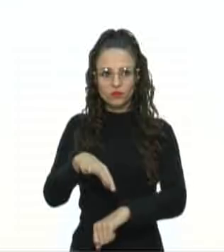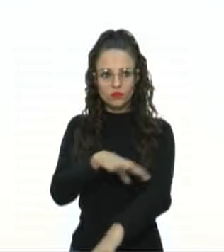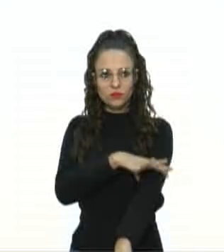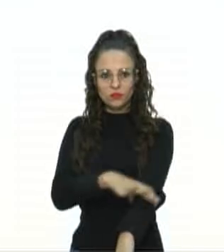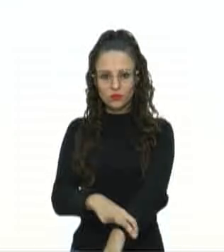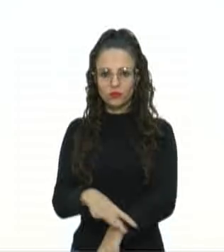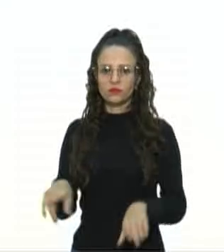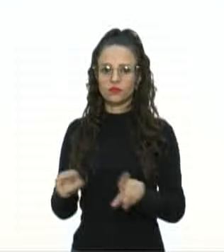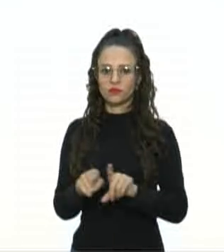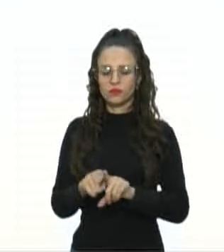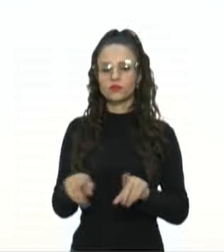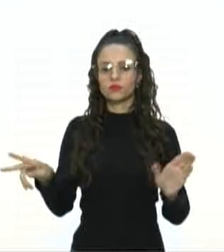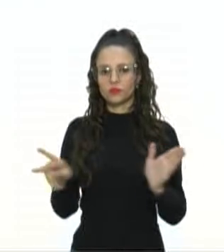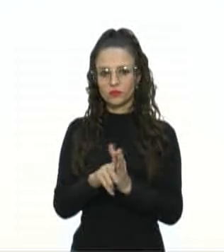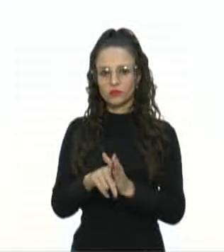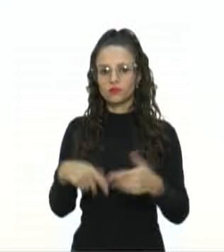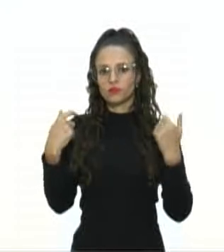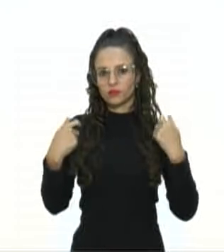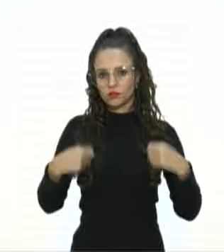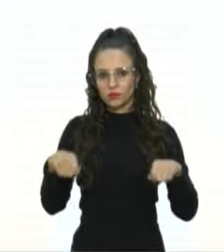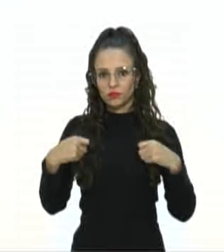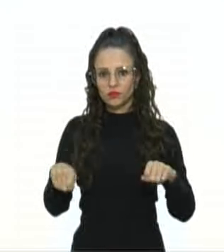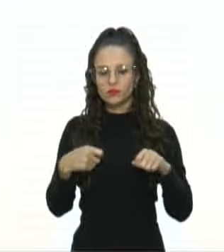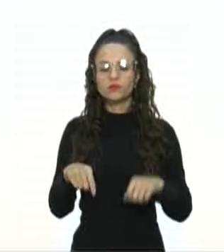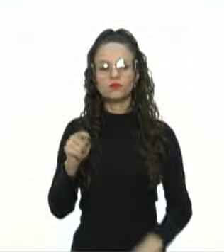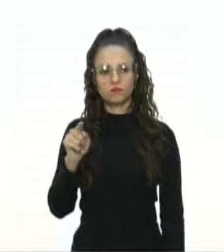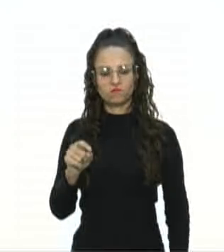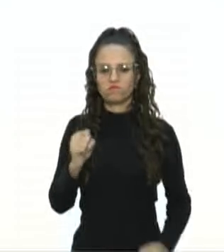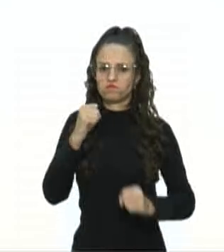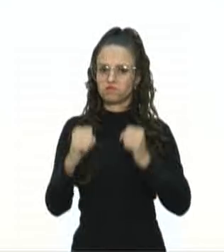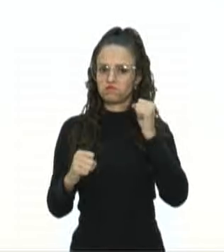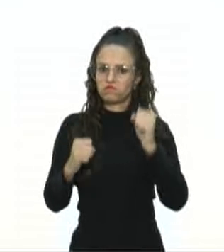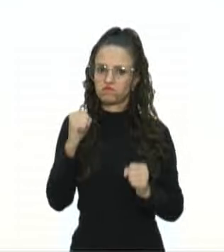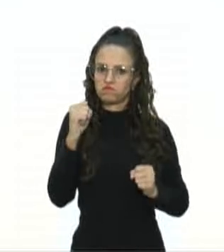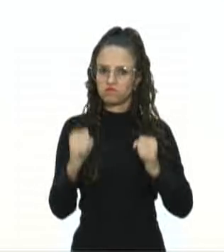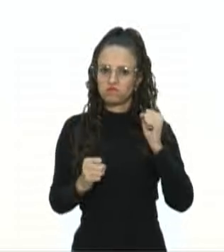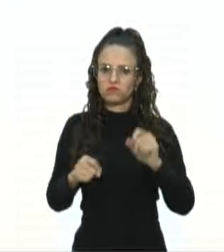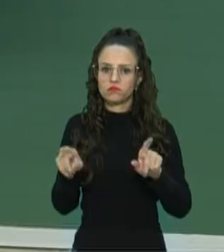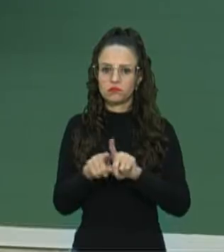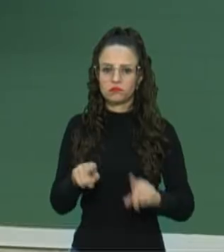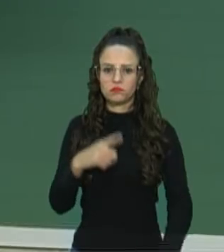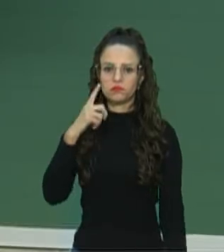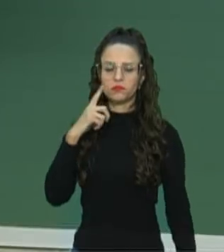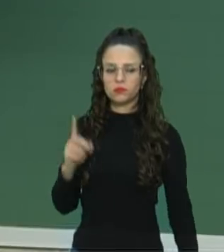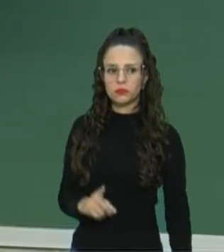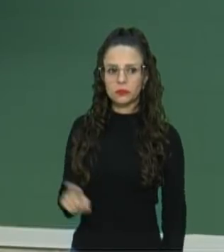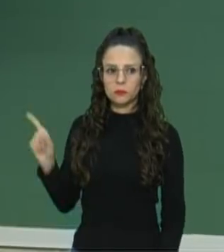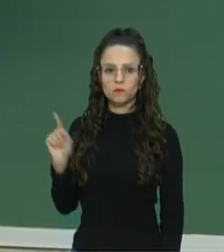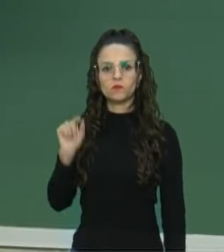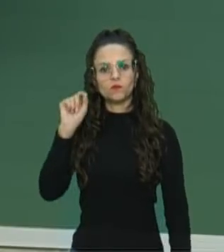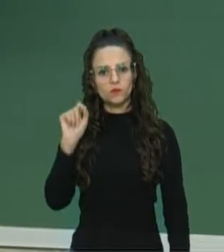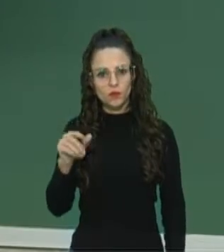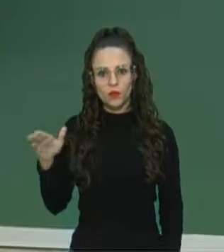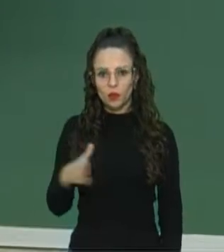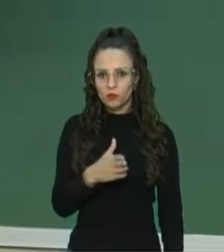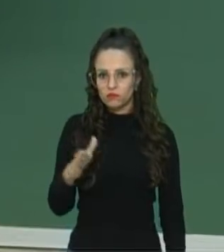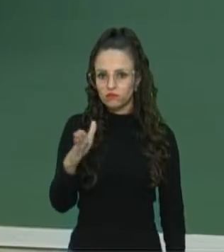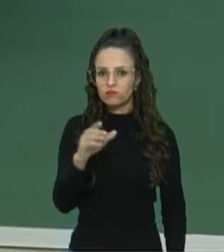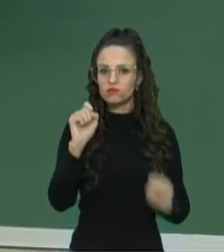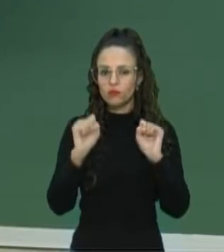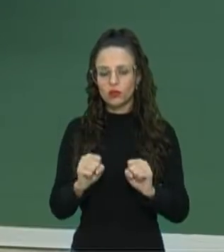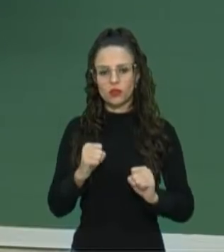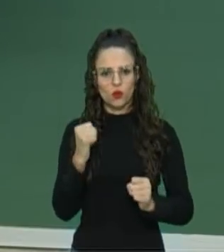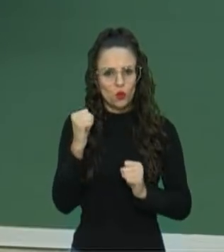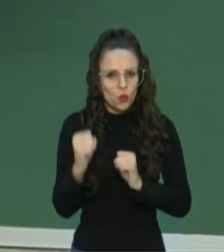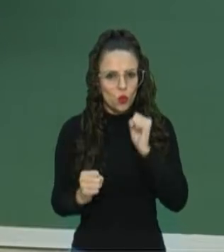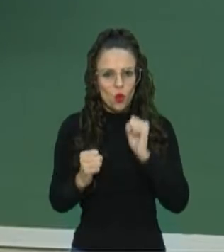são equipamentos necessários para a sua prática. Né? Então, está retratado aqui. E esse percurso pode ser realizado